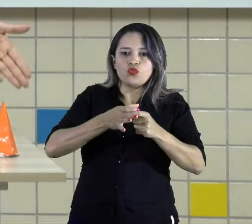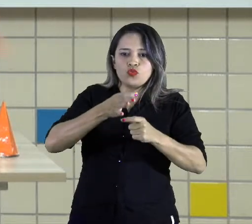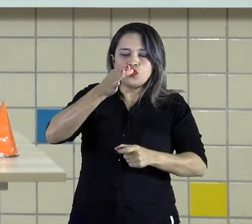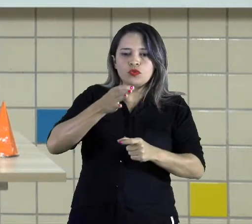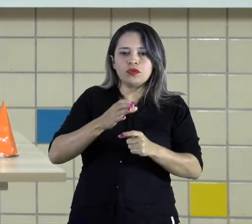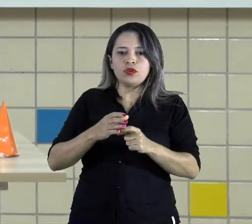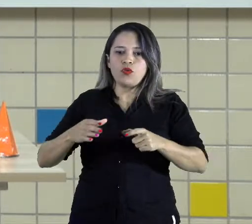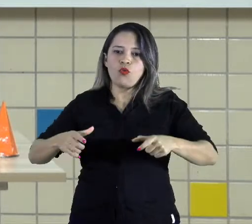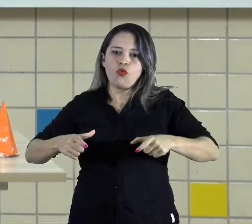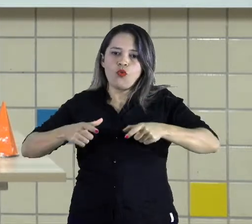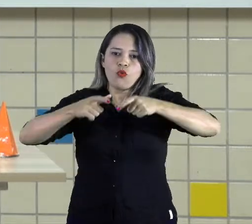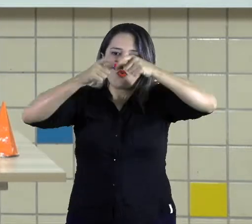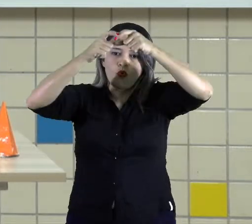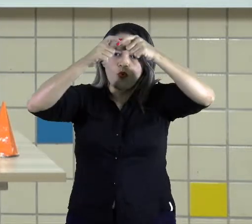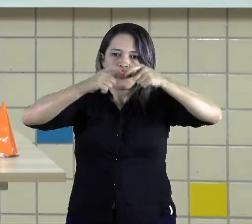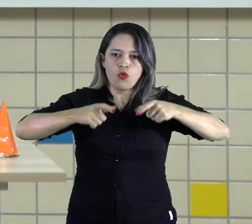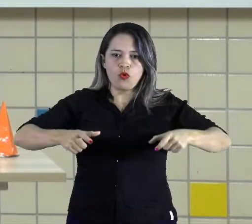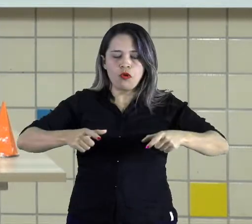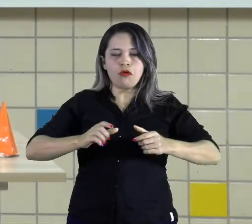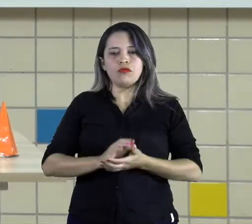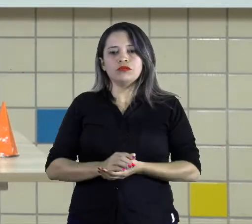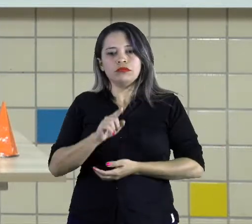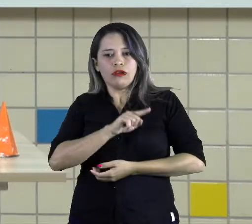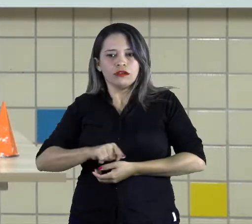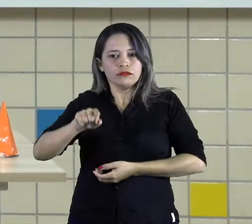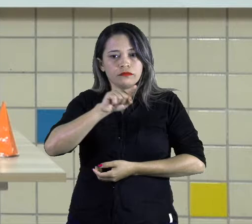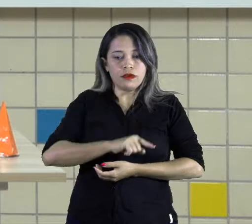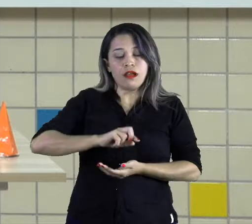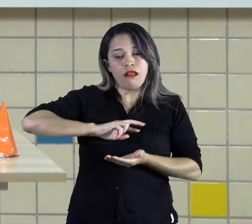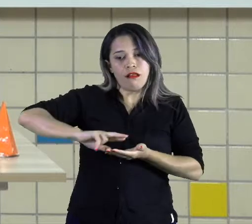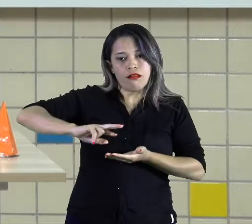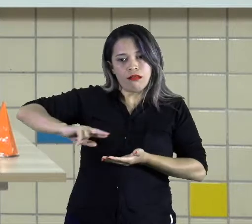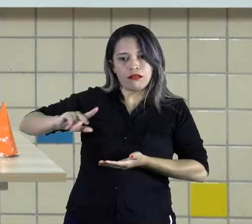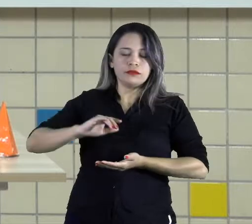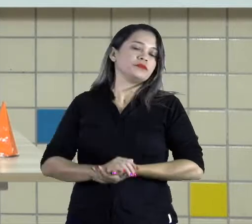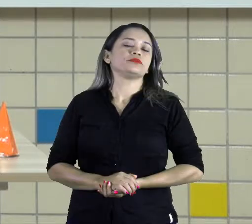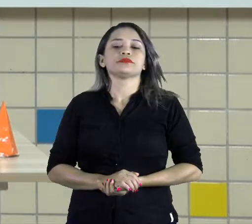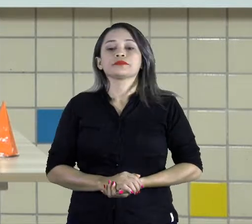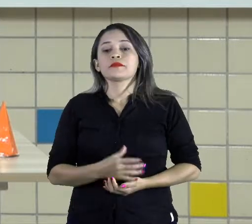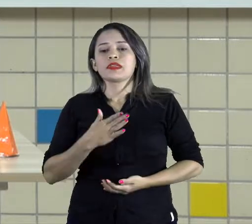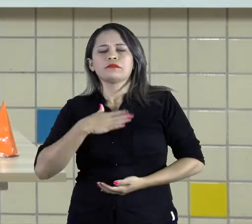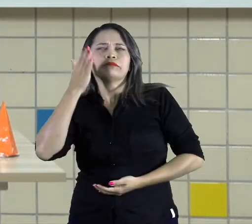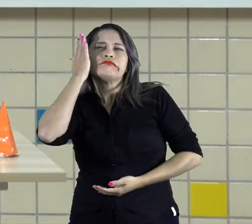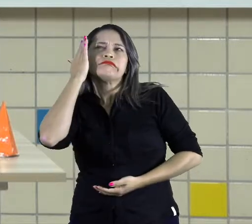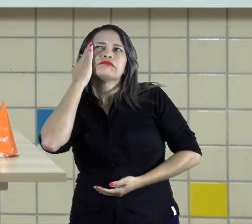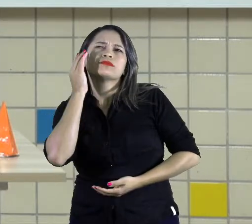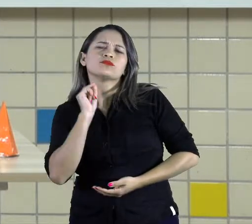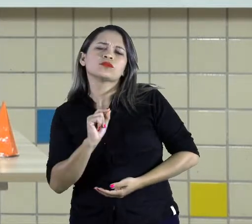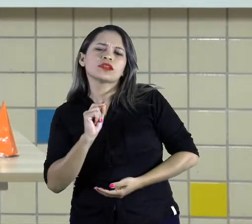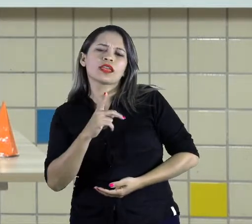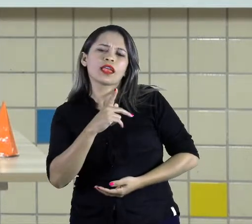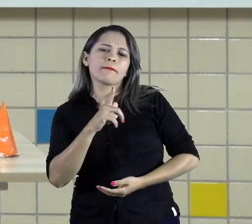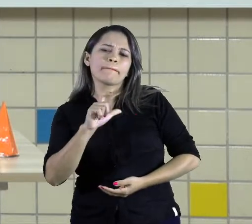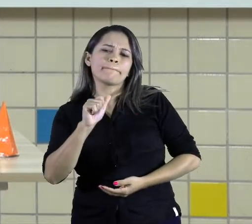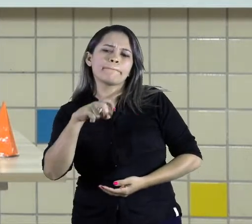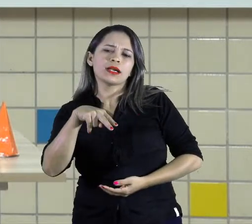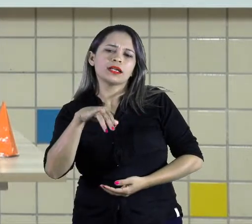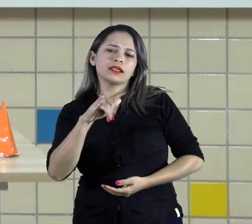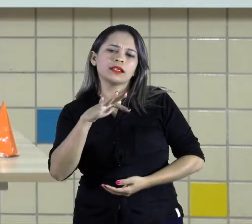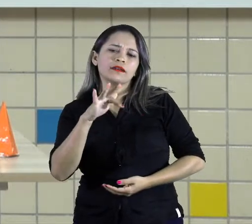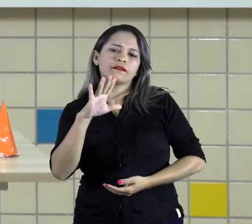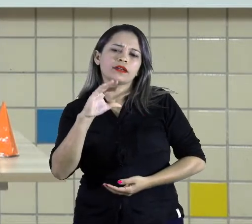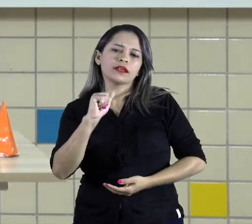o cone, a esfera, são corpos redondos. Para eu saber o que é planificação, o que é